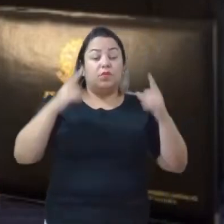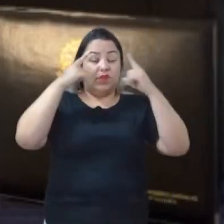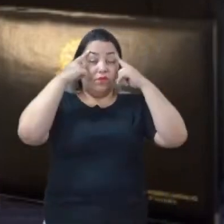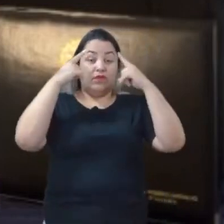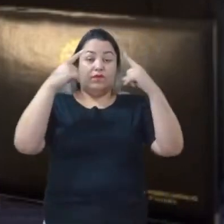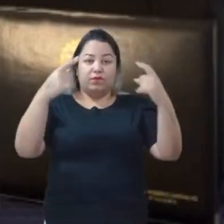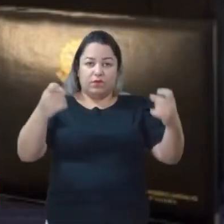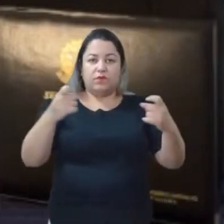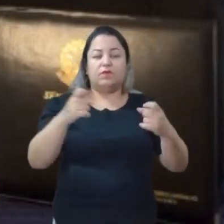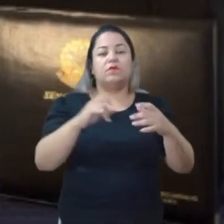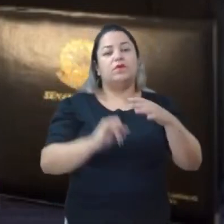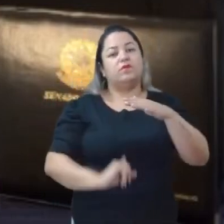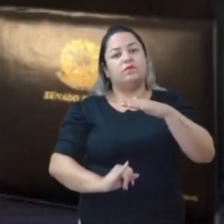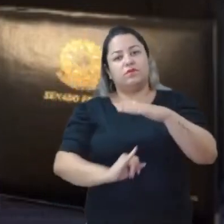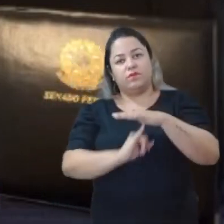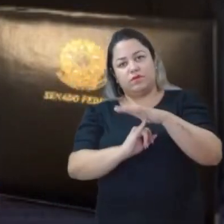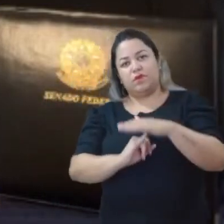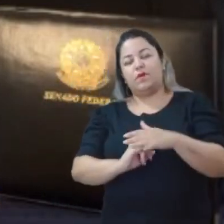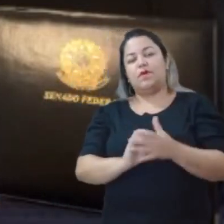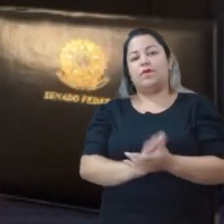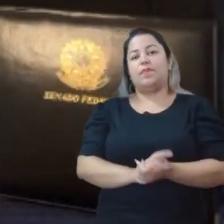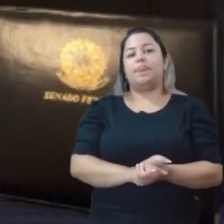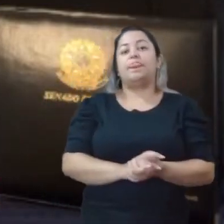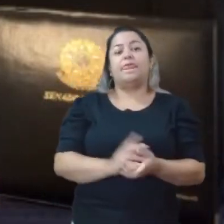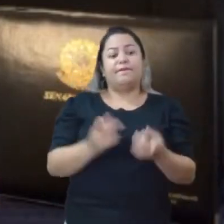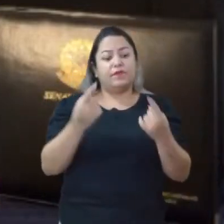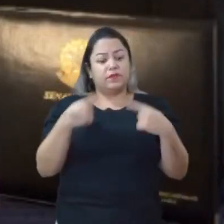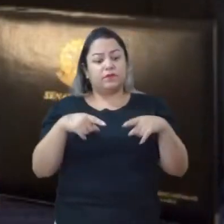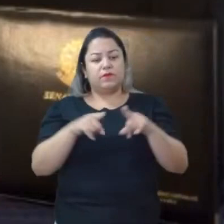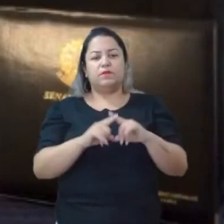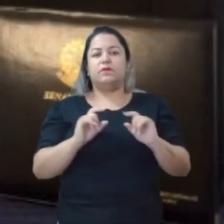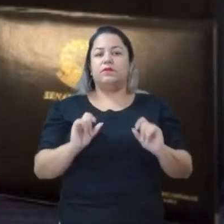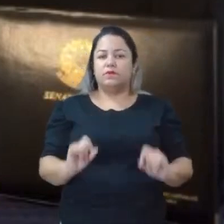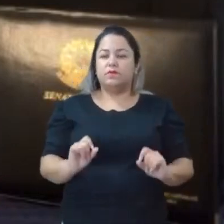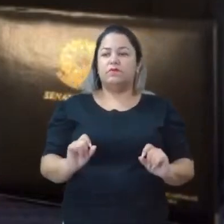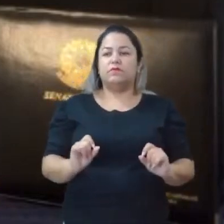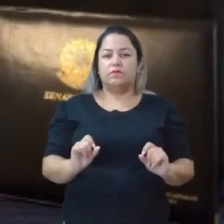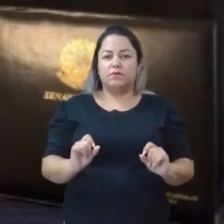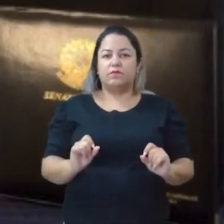violência institucional, física,